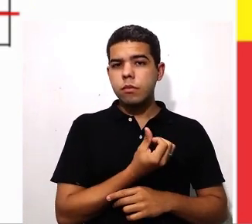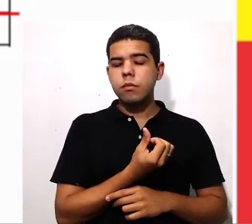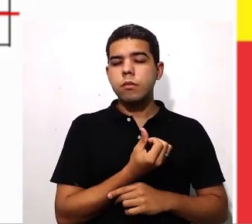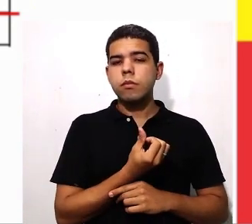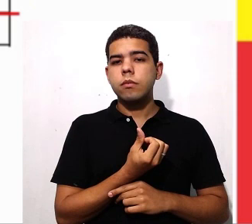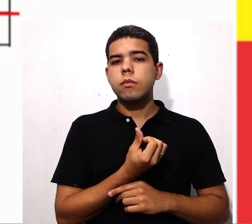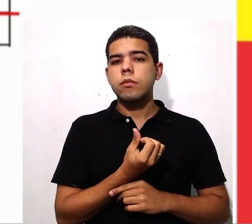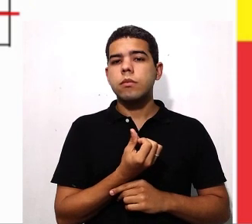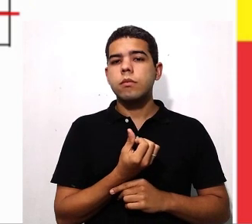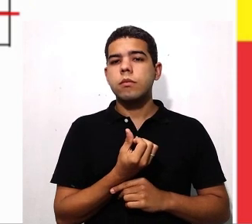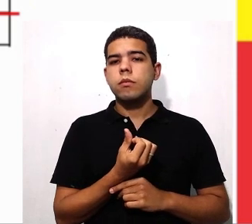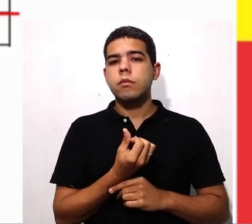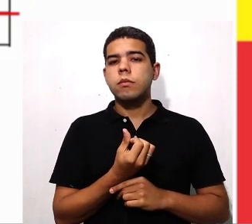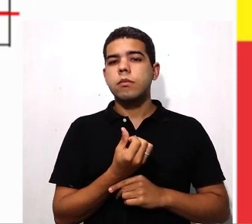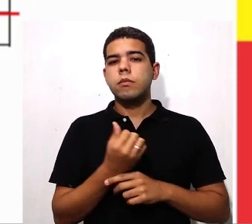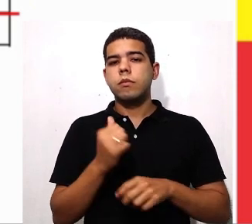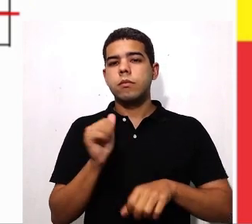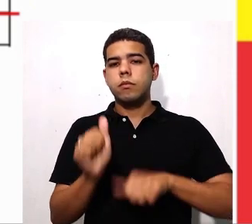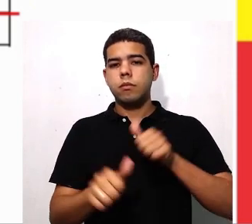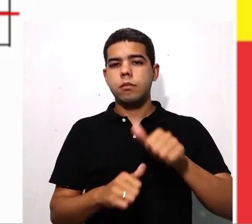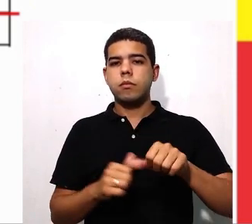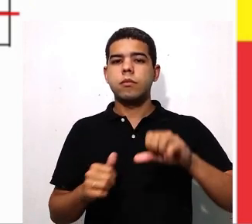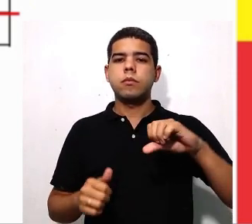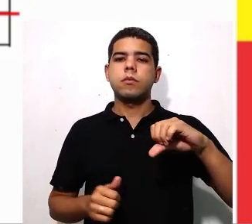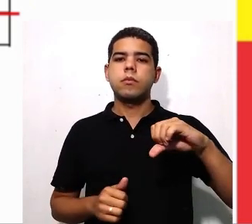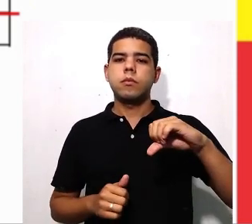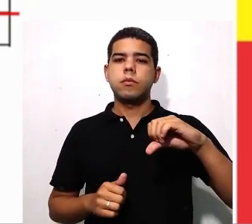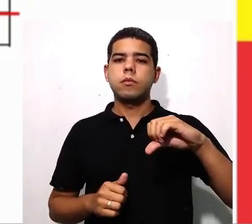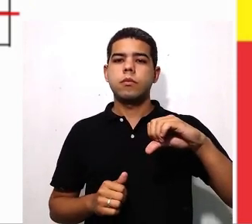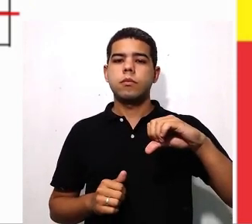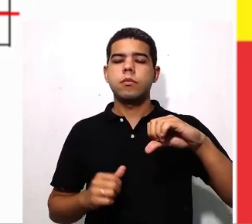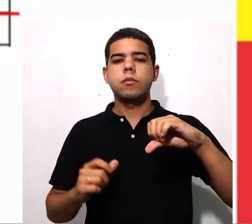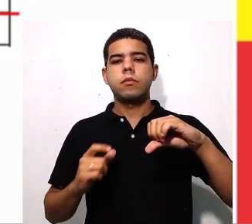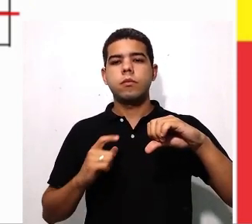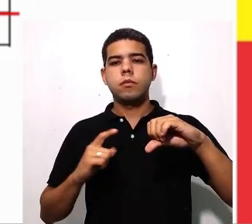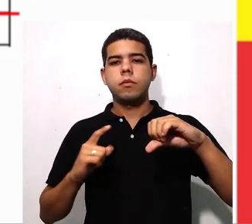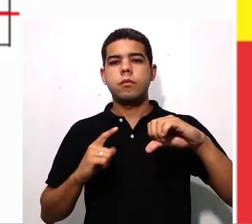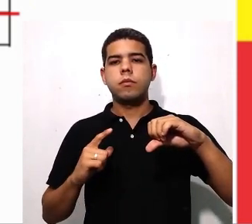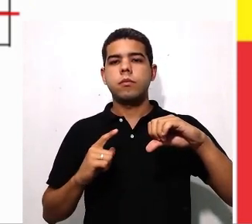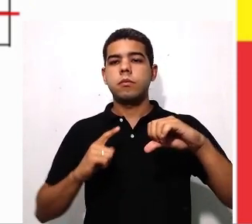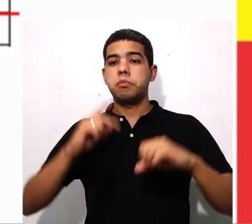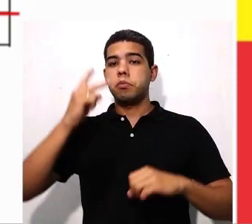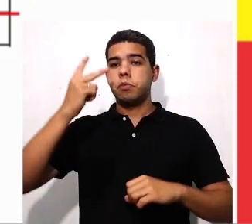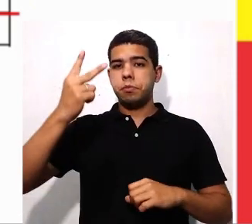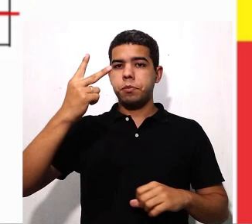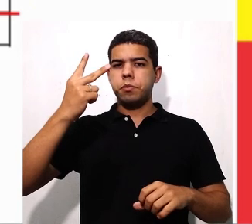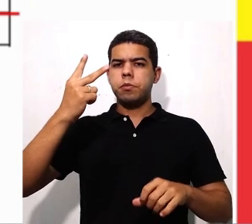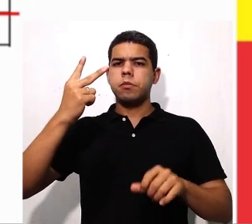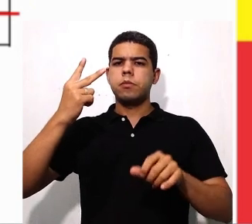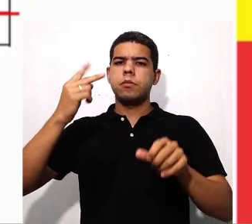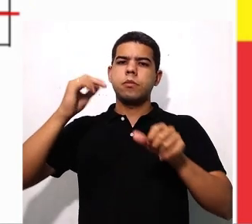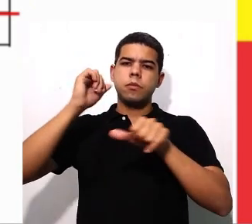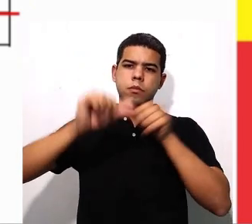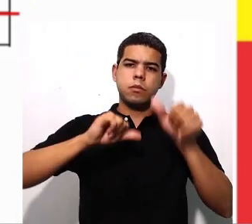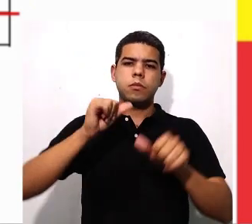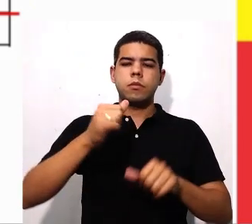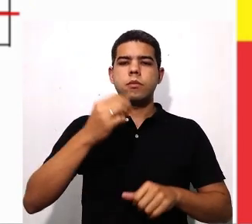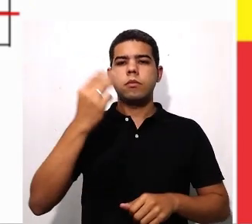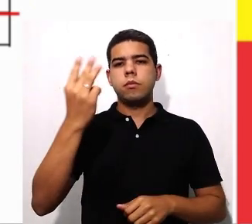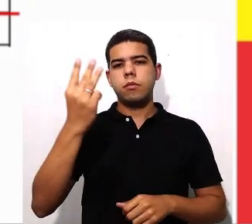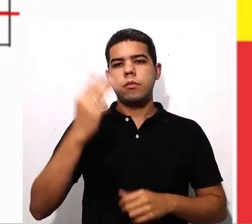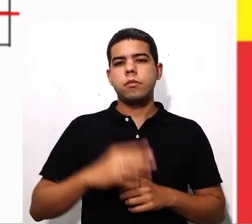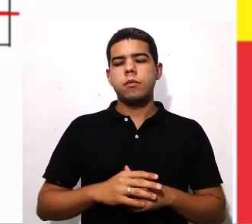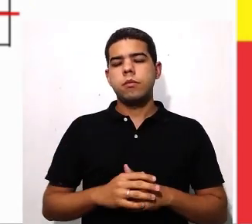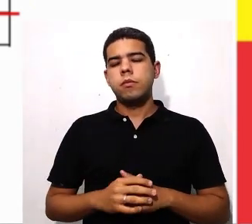parte de baixo, na parte de baixo no outro vai para 9. E na parte de cima ele está 2, na parte de cima do outro ele vai